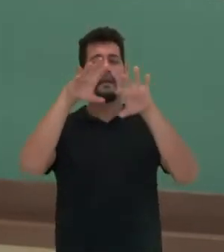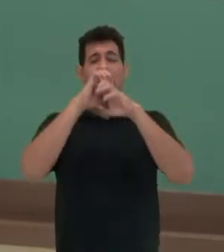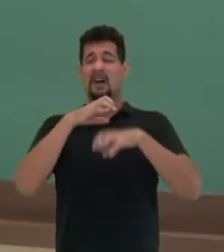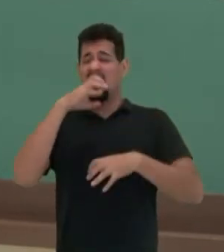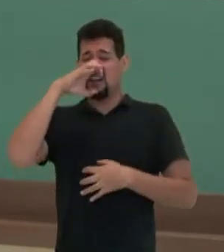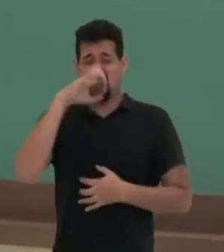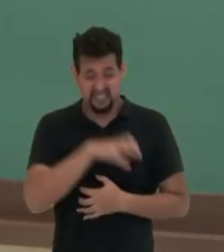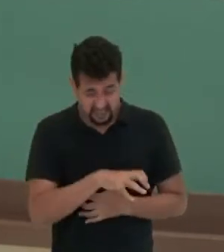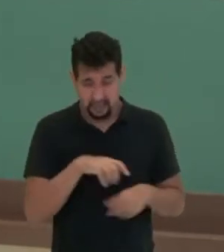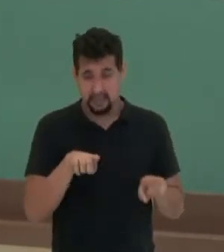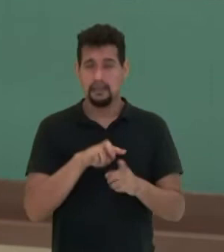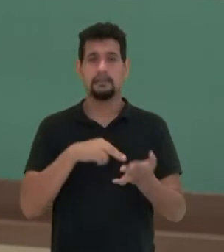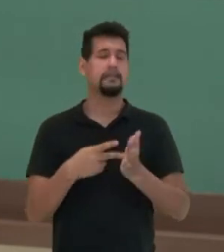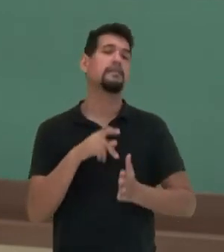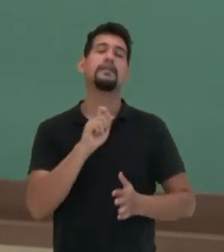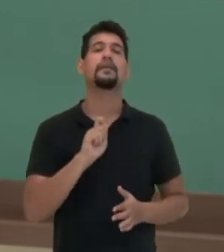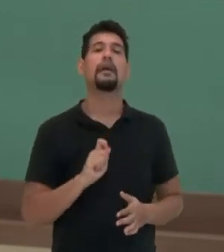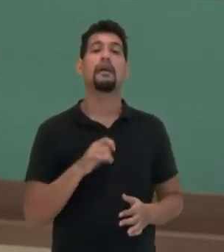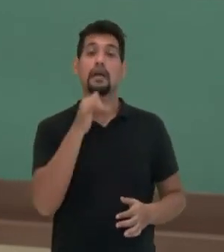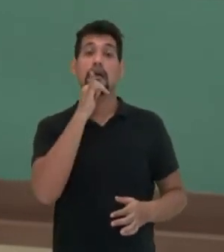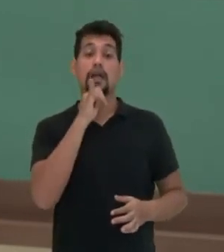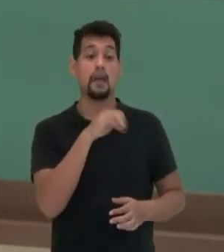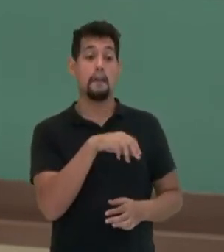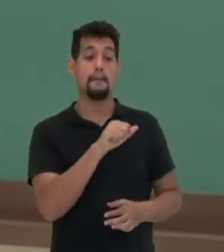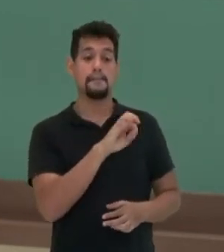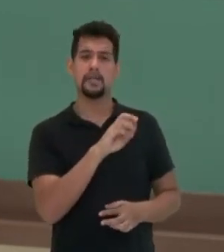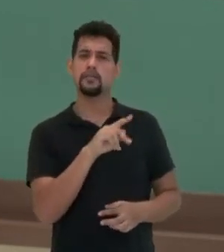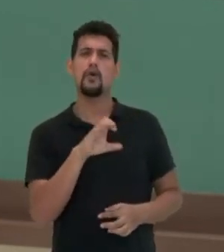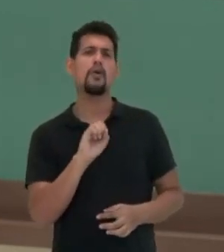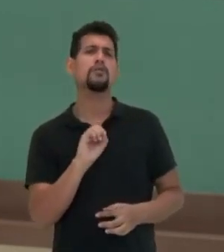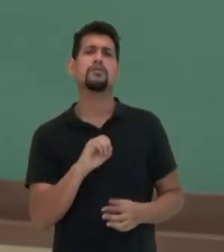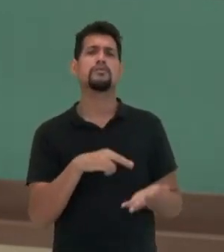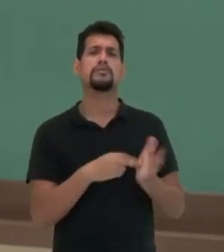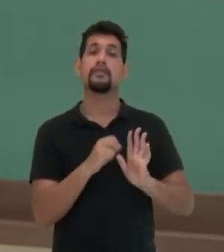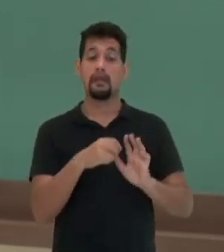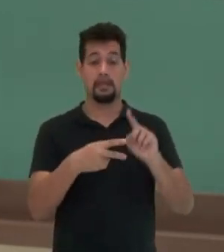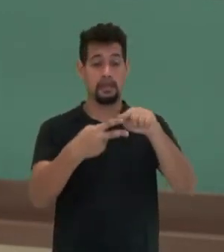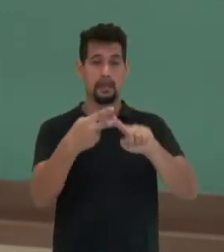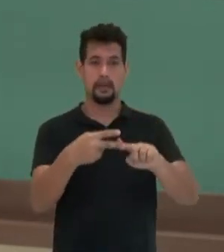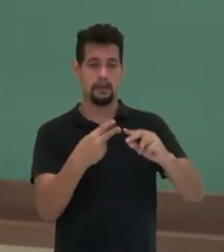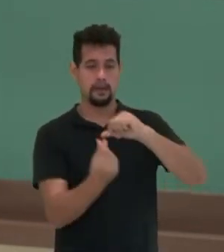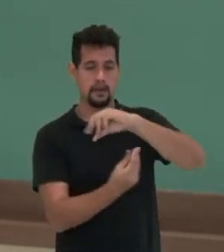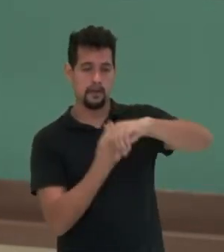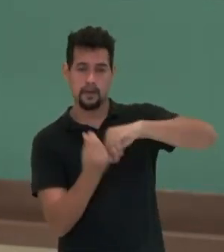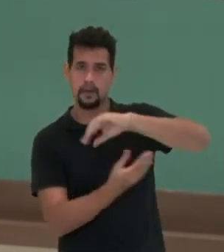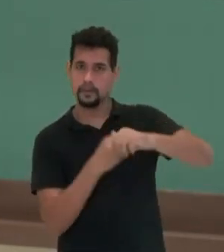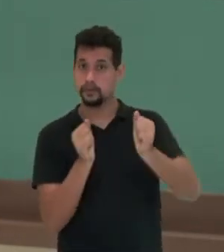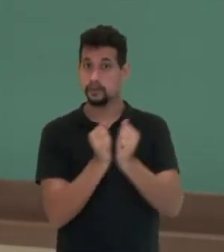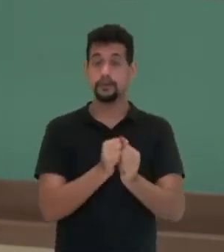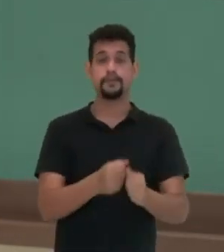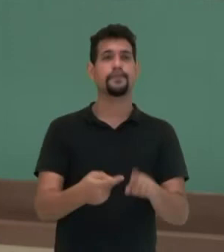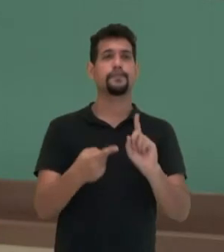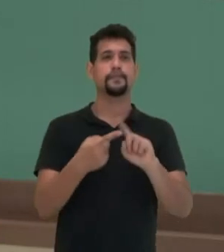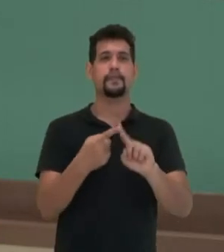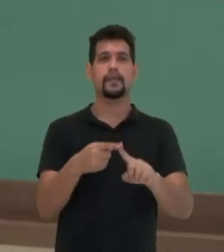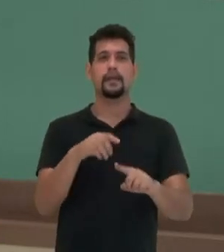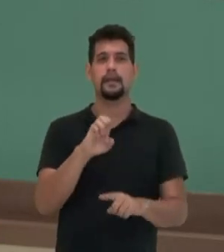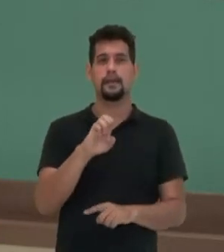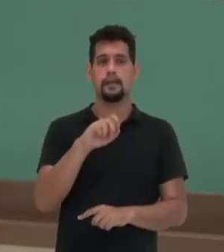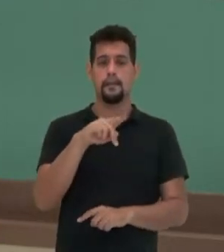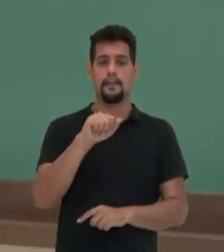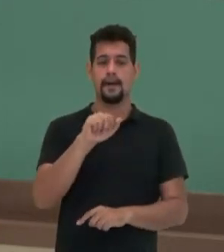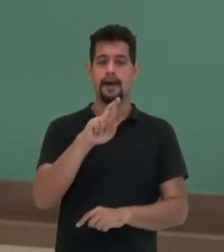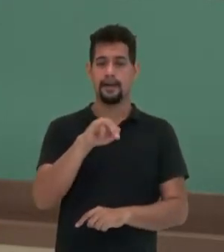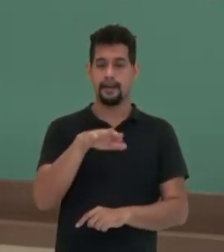acontece? Esses mastócitos, eles têm duas substâncias dentro dele, que é a heparina e a